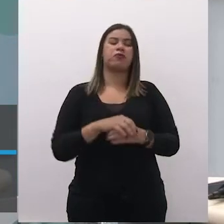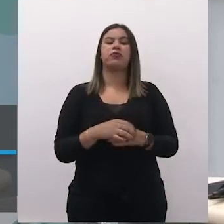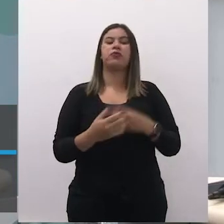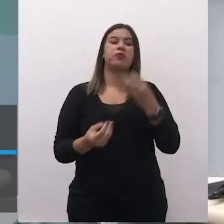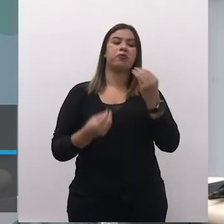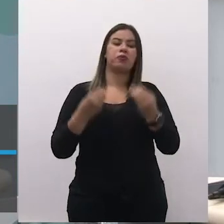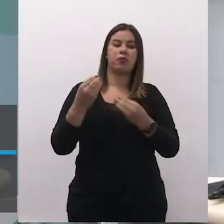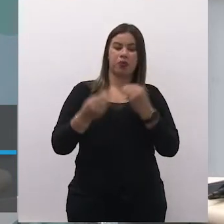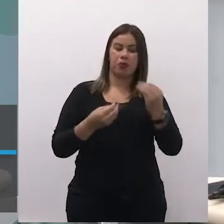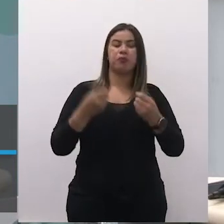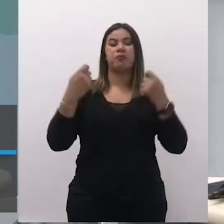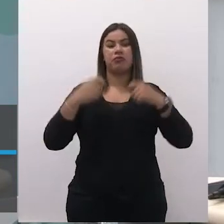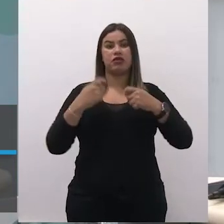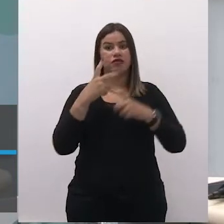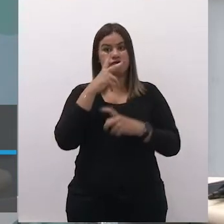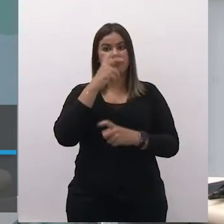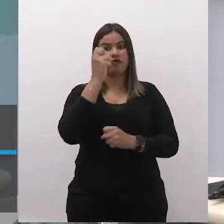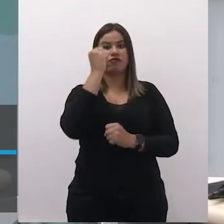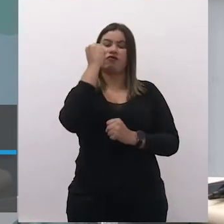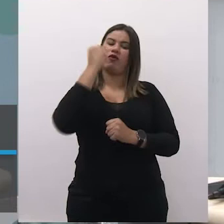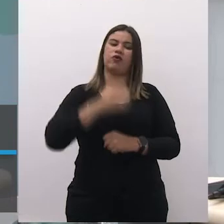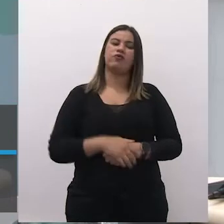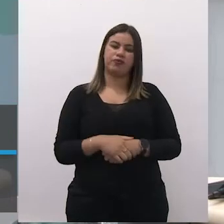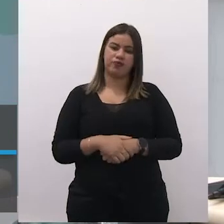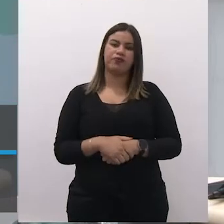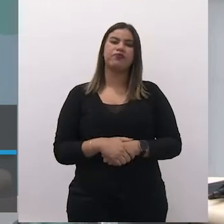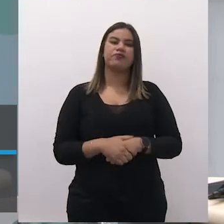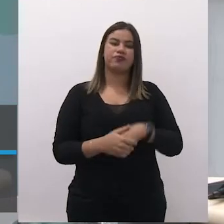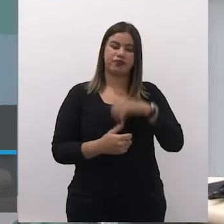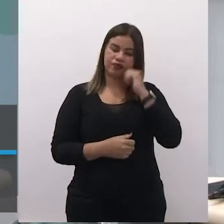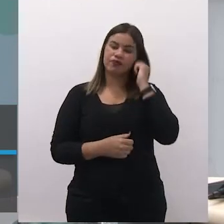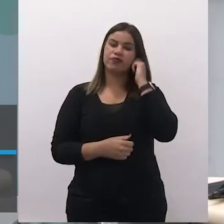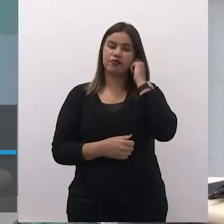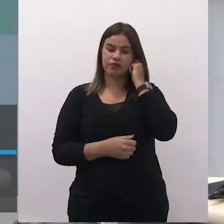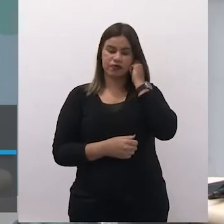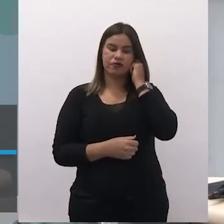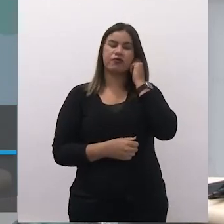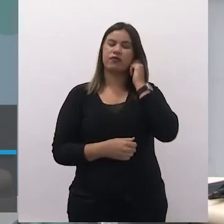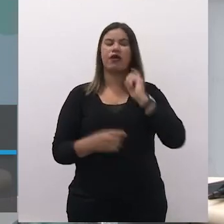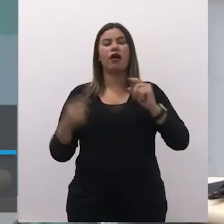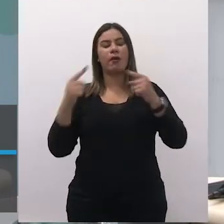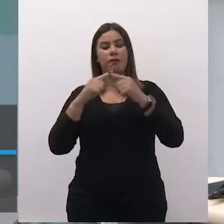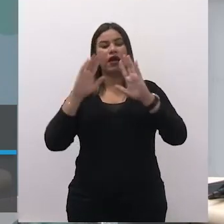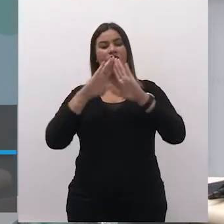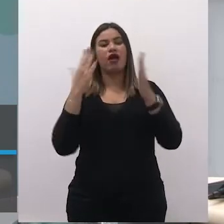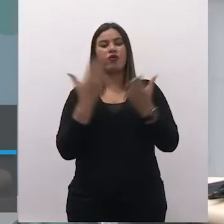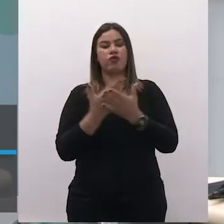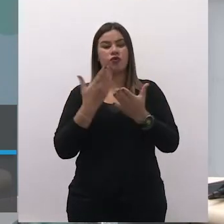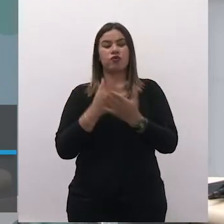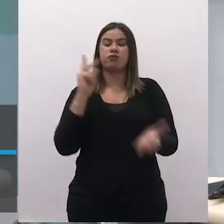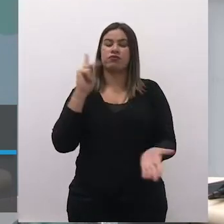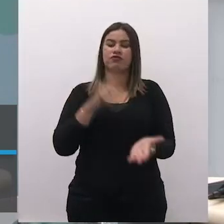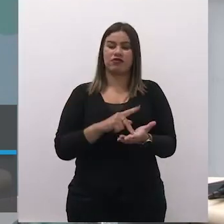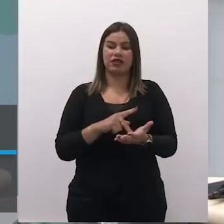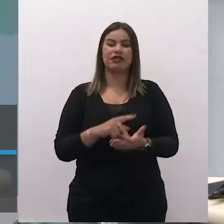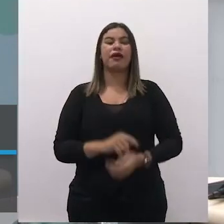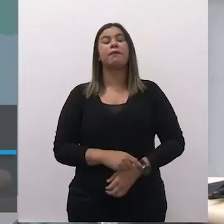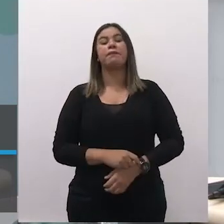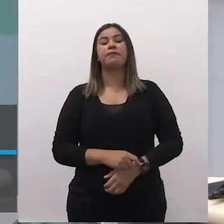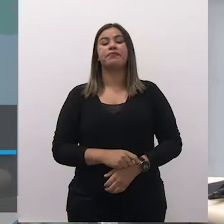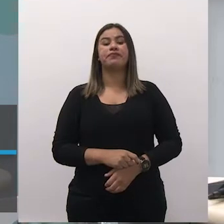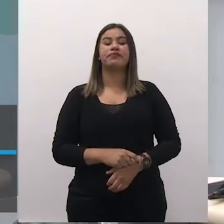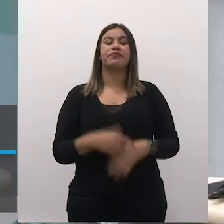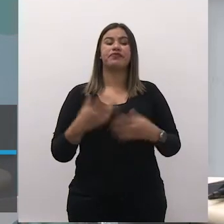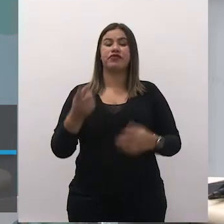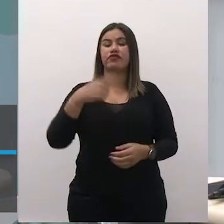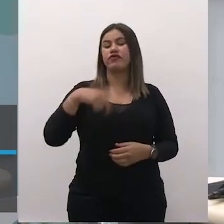estar intensificado, precisa fazer parte do universo escolar, do ambiente escolar. Então, a gente está falando de